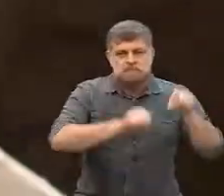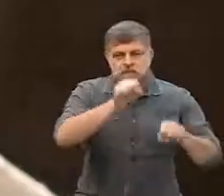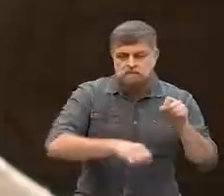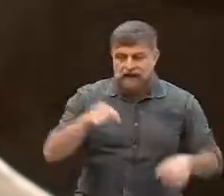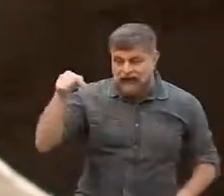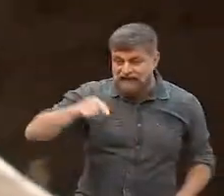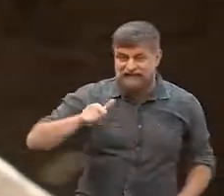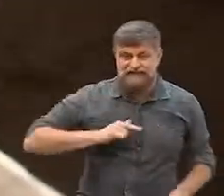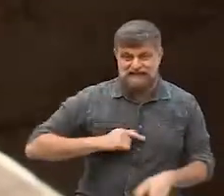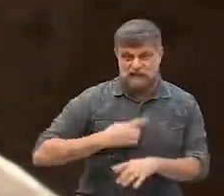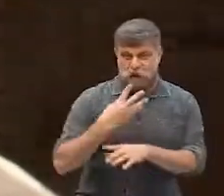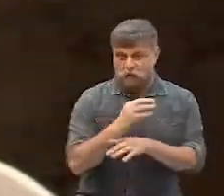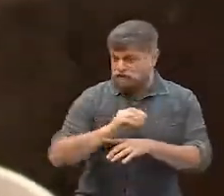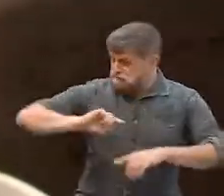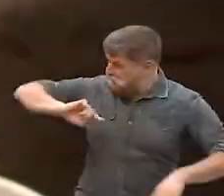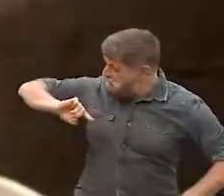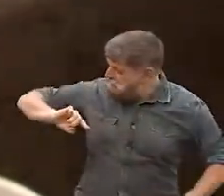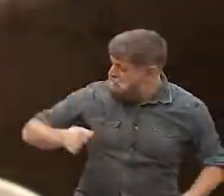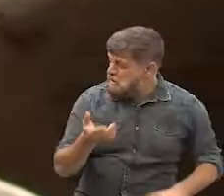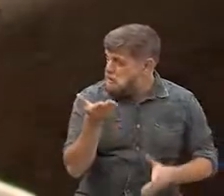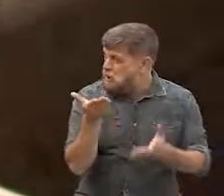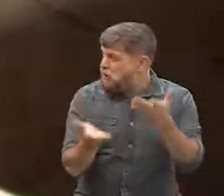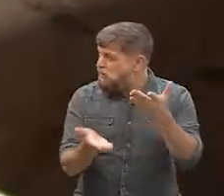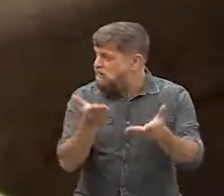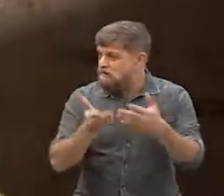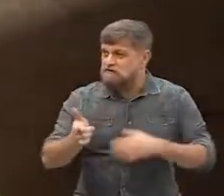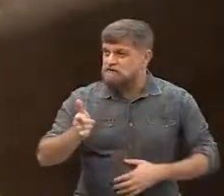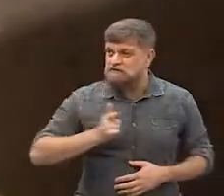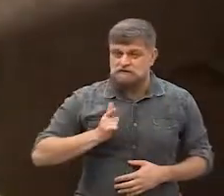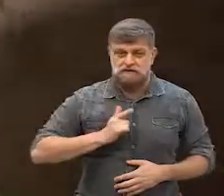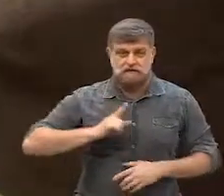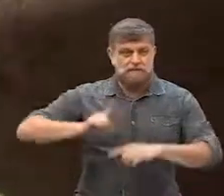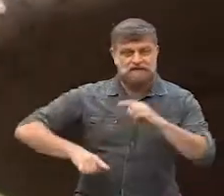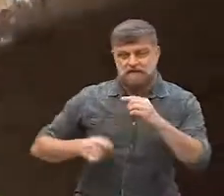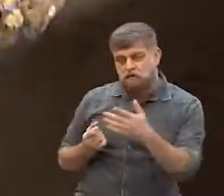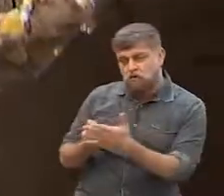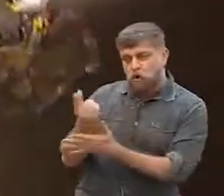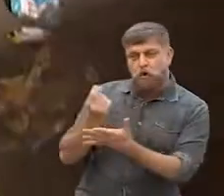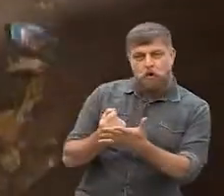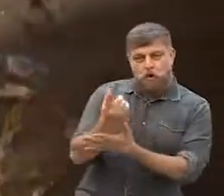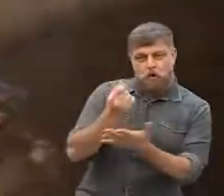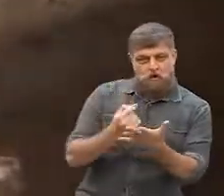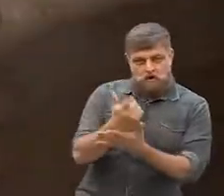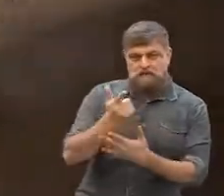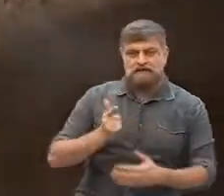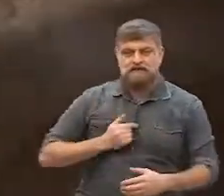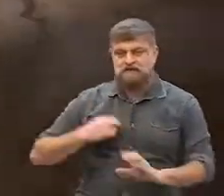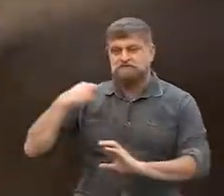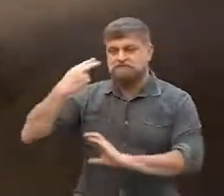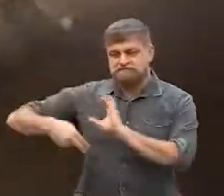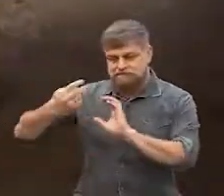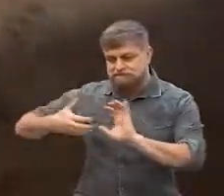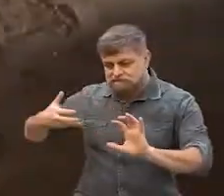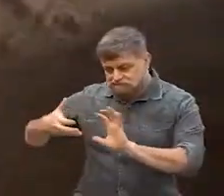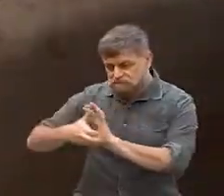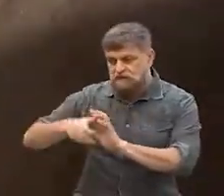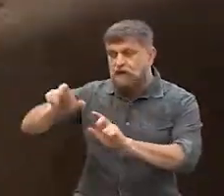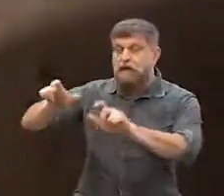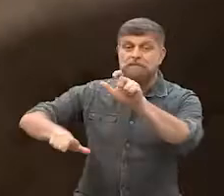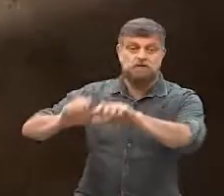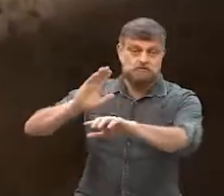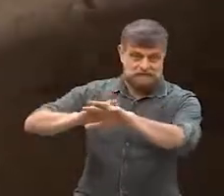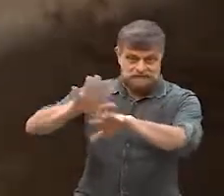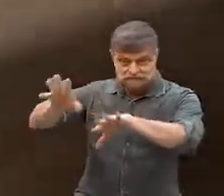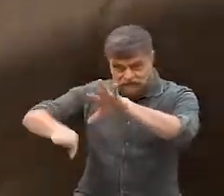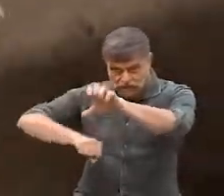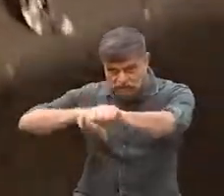produzidas 400 toneladas a partir da compra de material que vem de cooperativas, catadores,